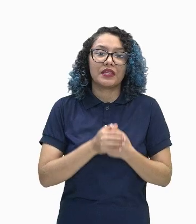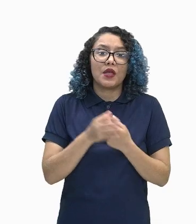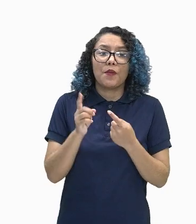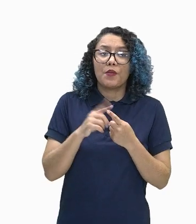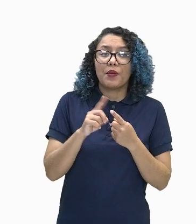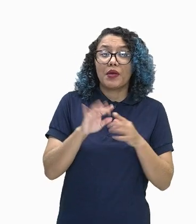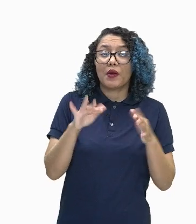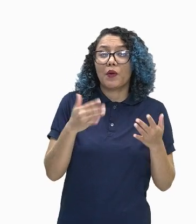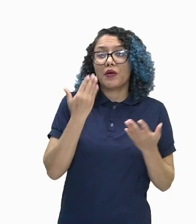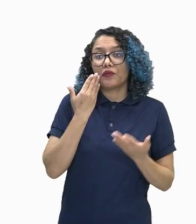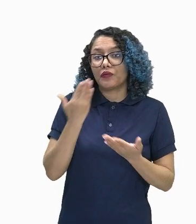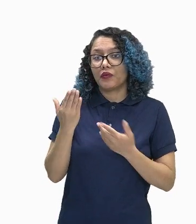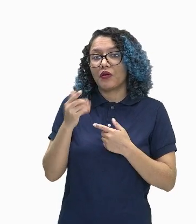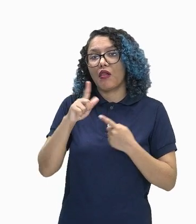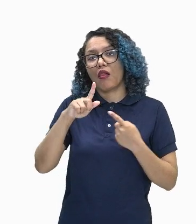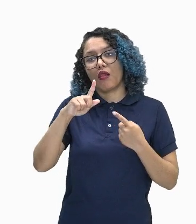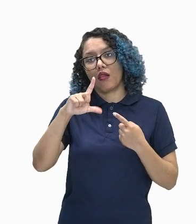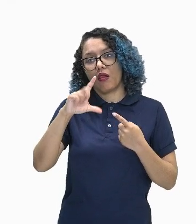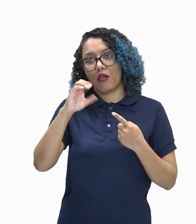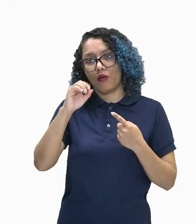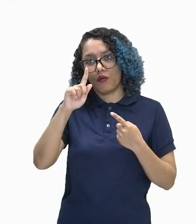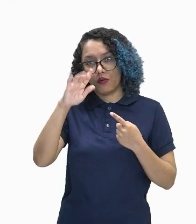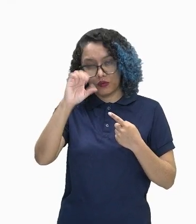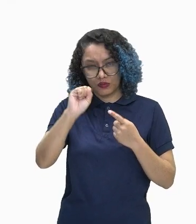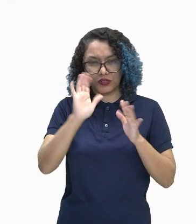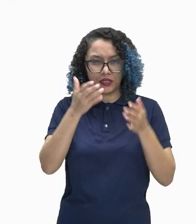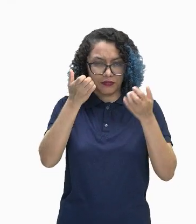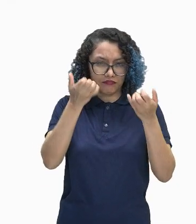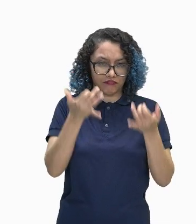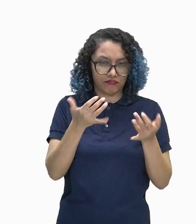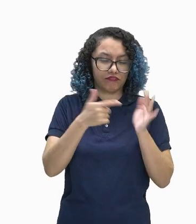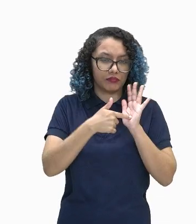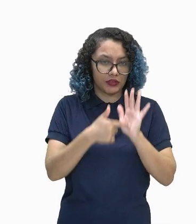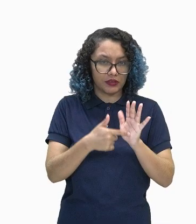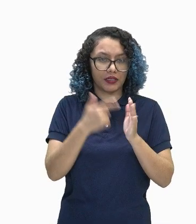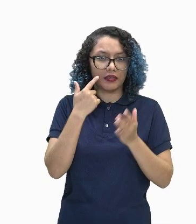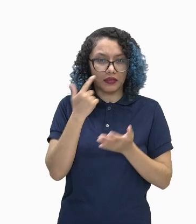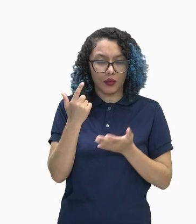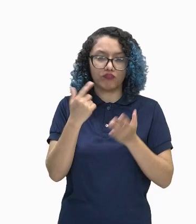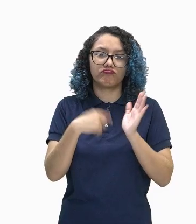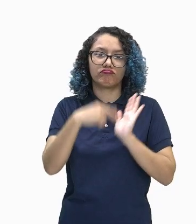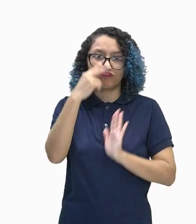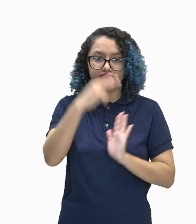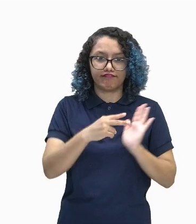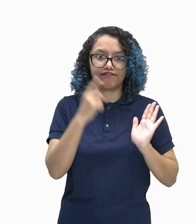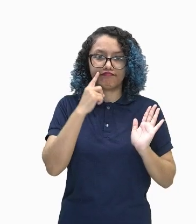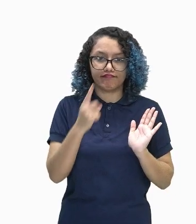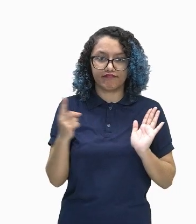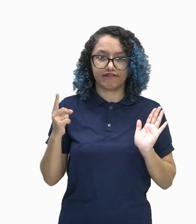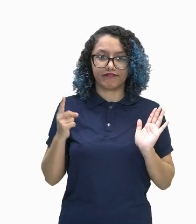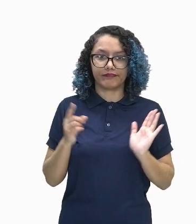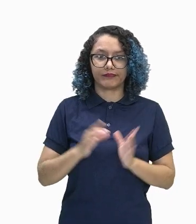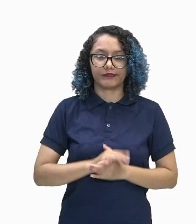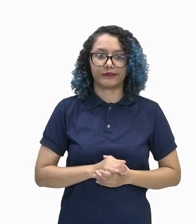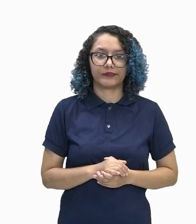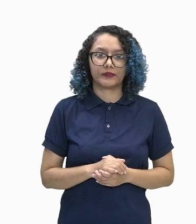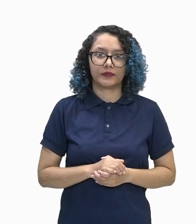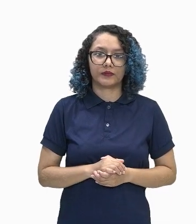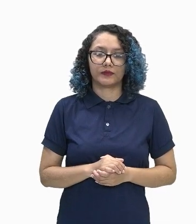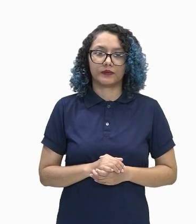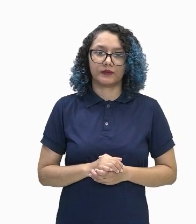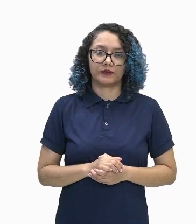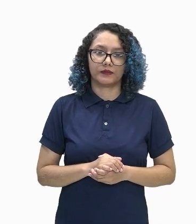delas, logos, logic. Então, provide facts that are true. Use real life examples.